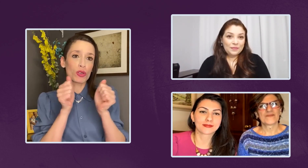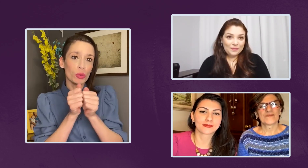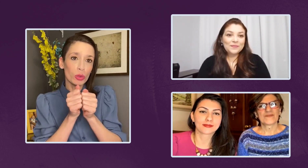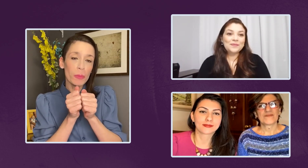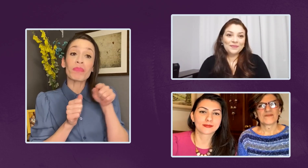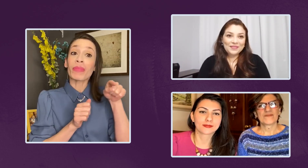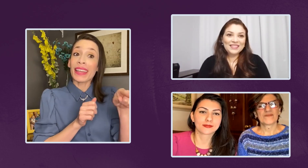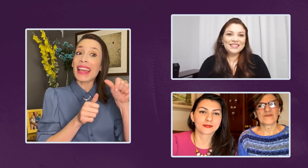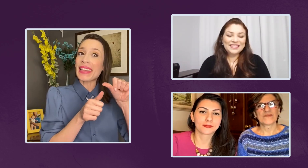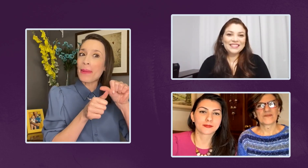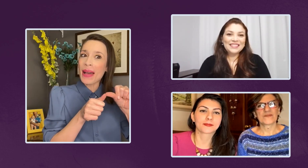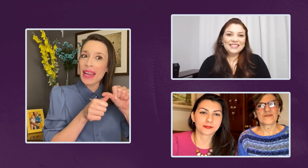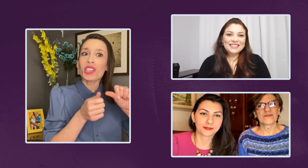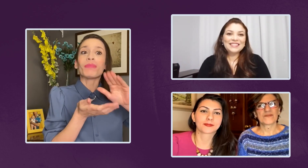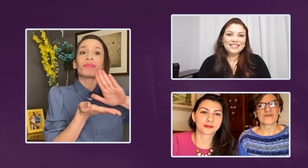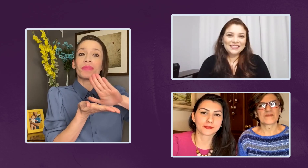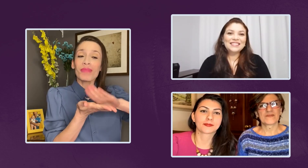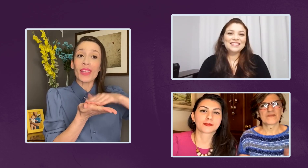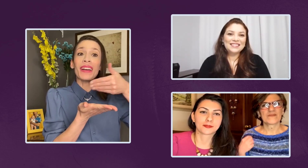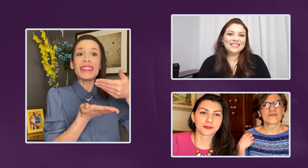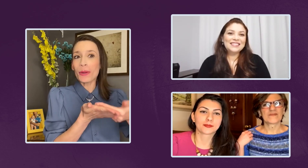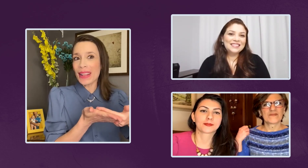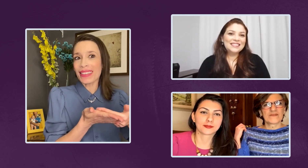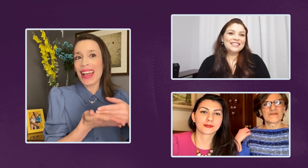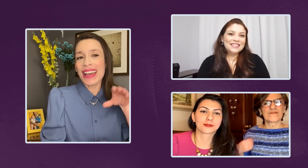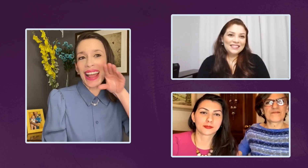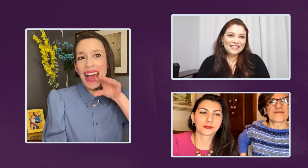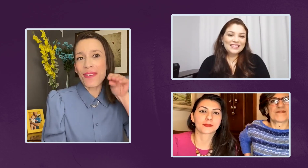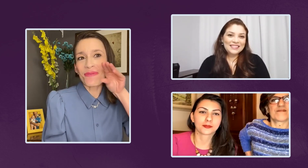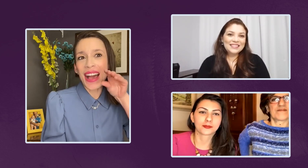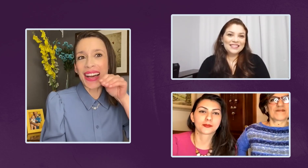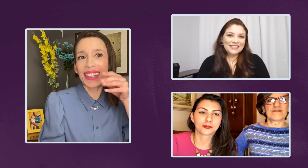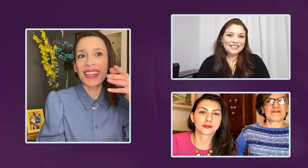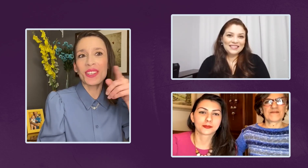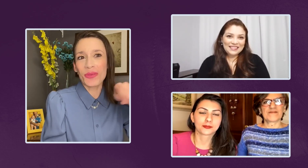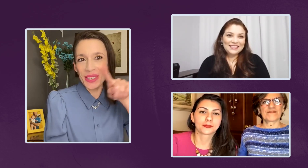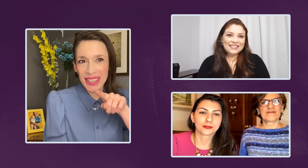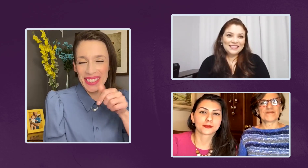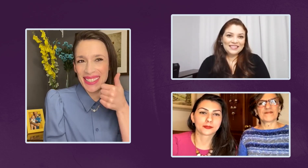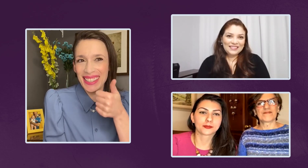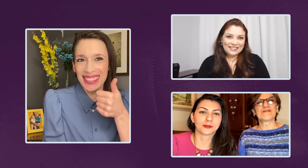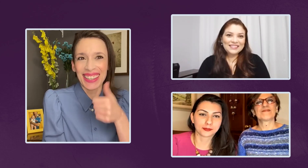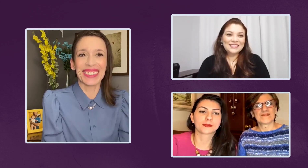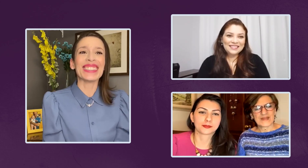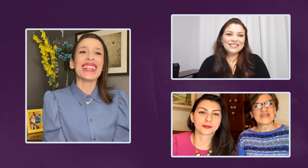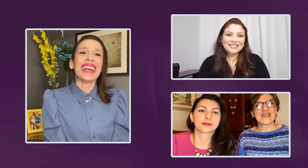sinalizar junto, e aí a Paty vai interpretar a fala de